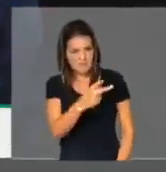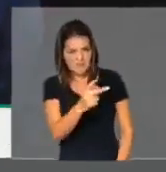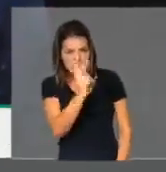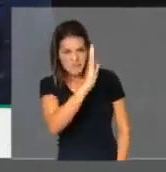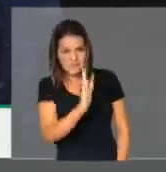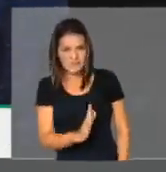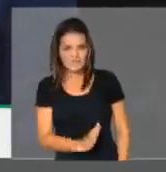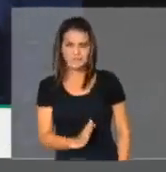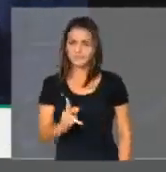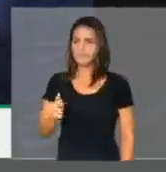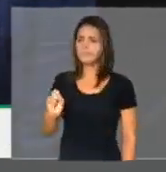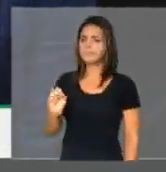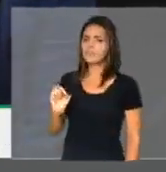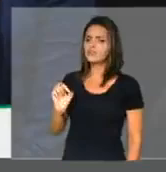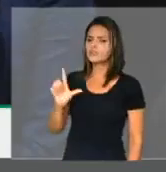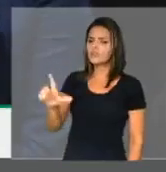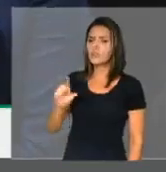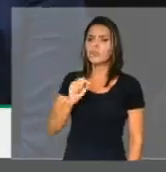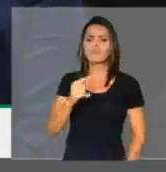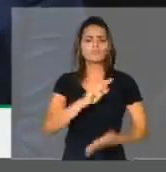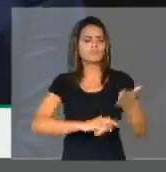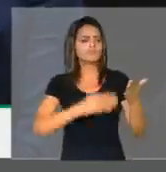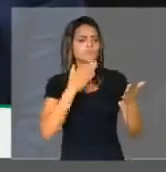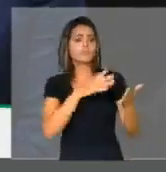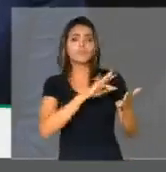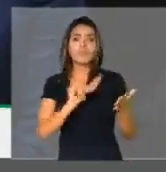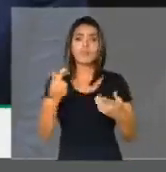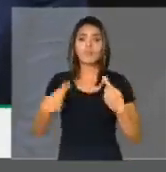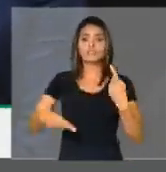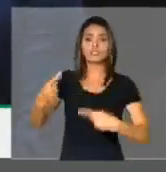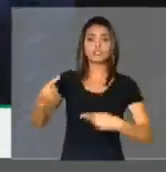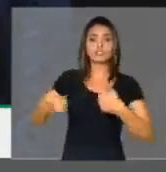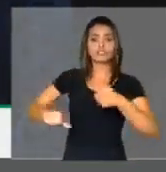saber quando esse requerimento vai ser apreciado pela mesa. Não, não.